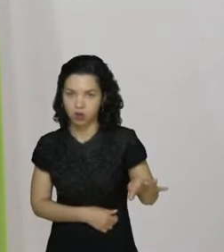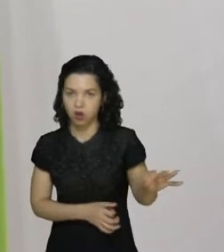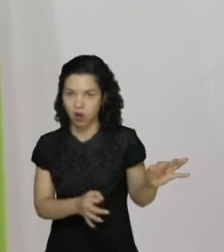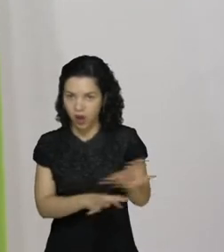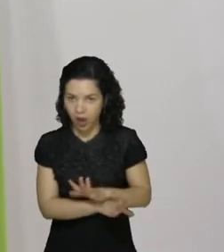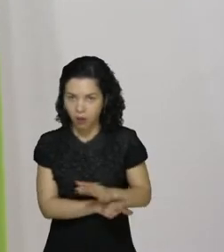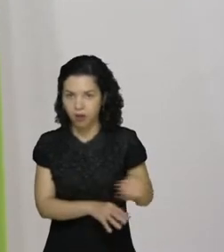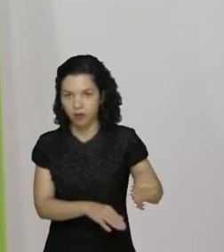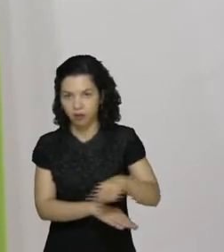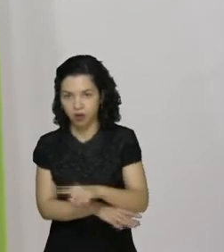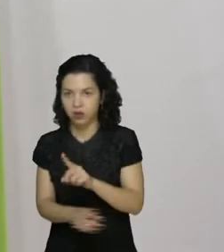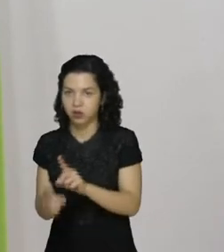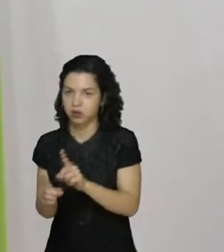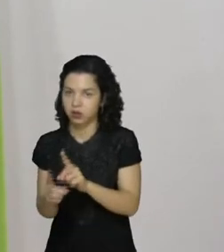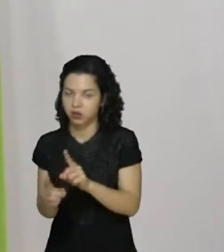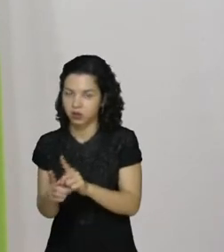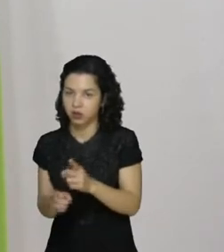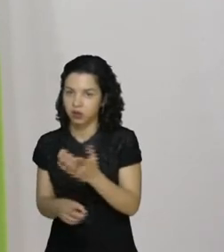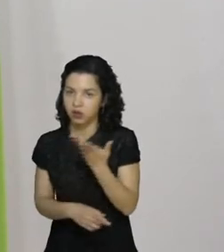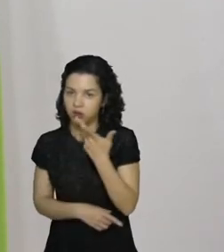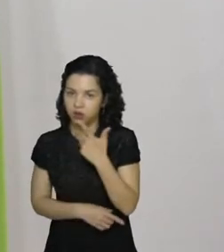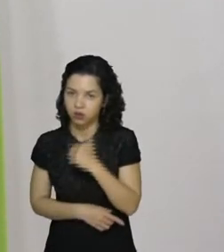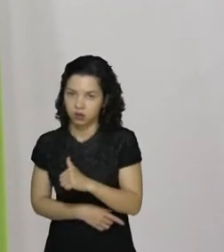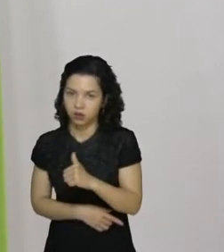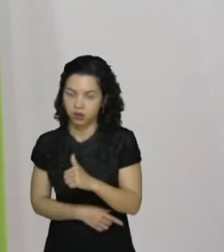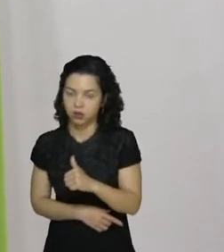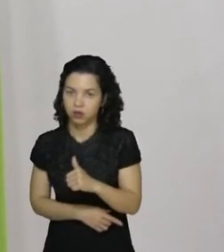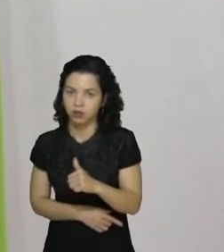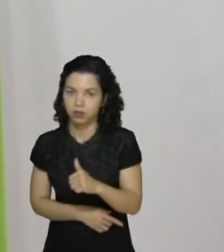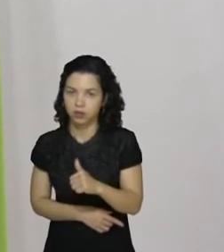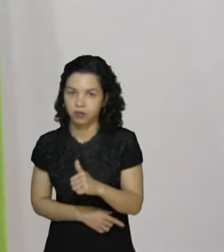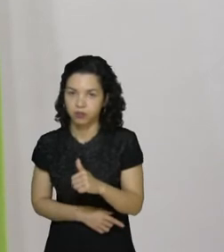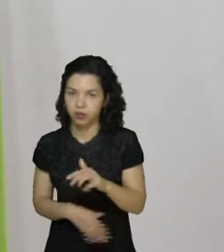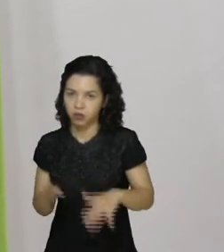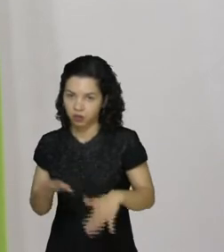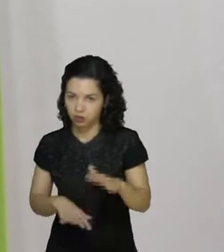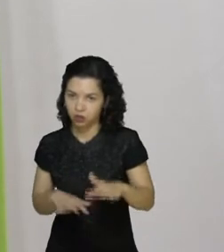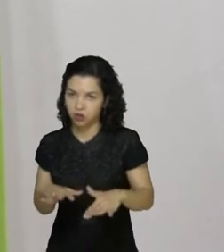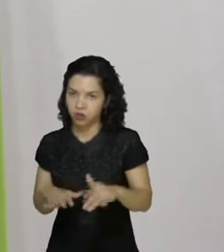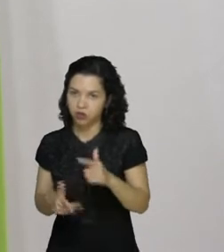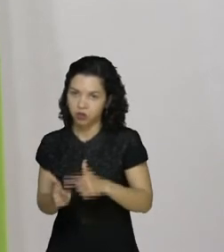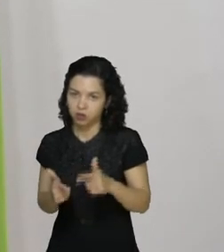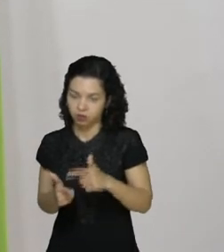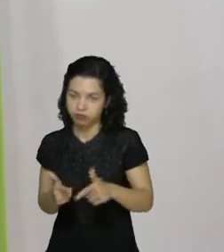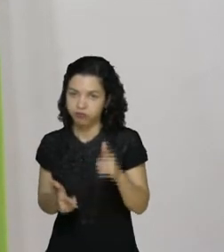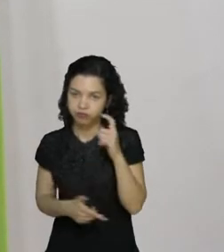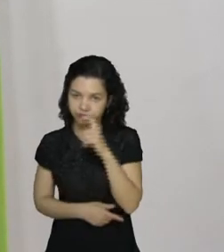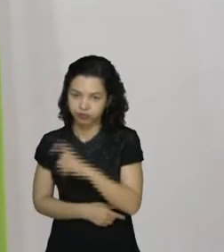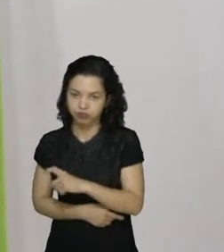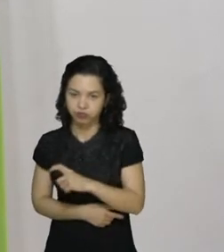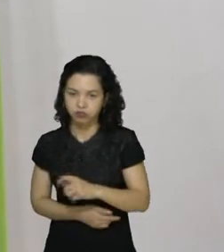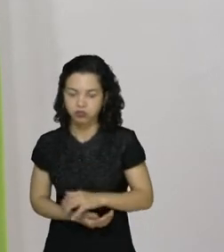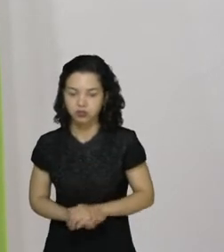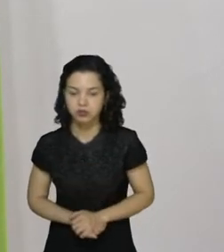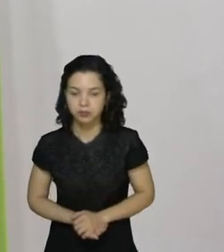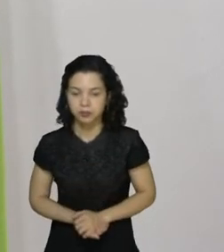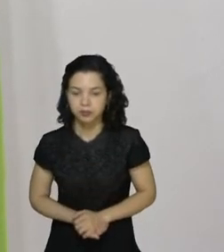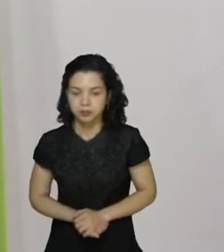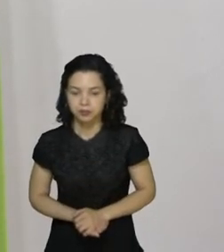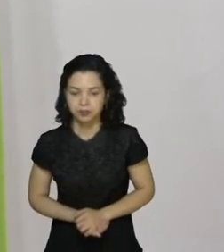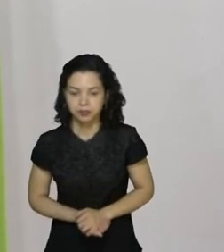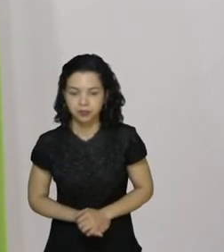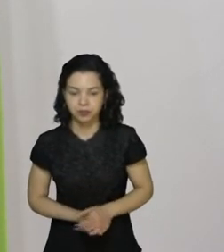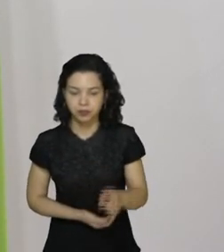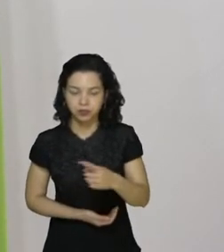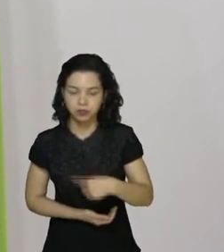uma criança, muitas vezes, em uma situação difícil. Então, nós temos que